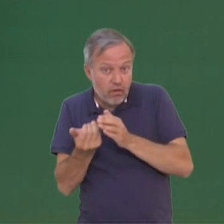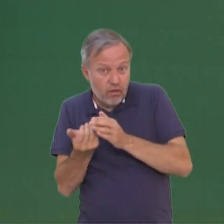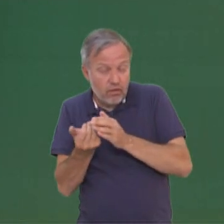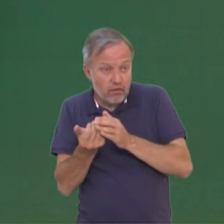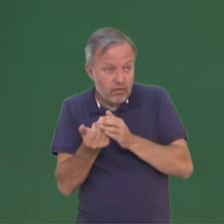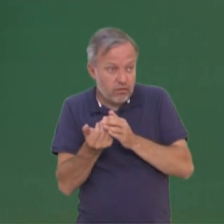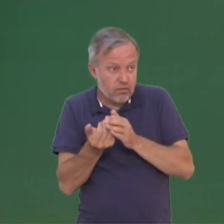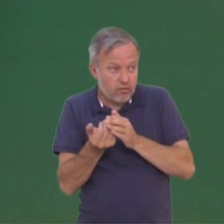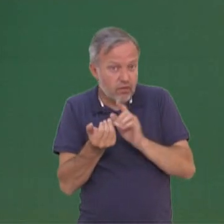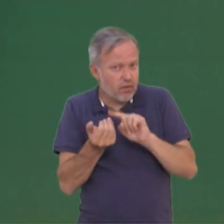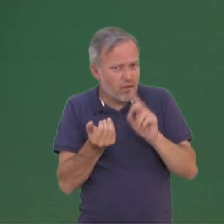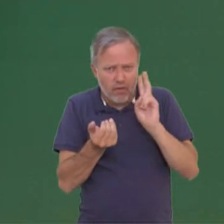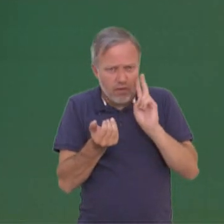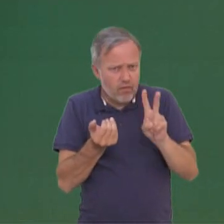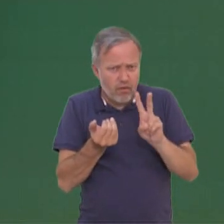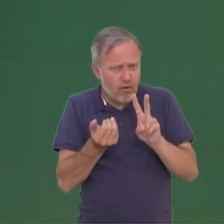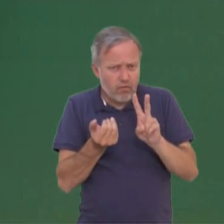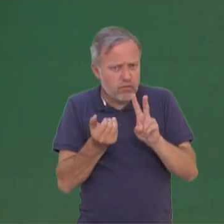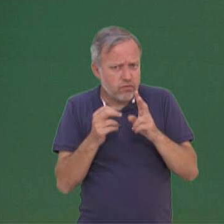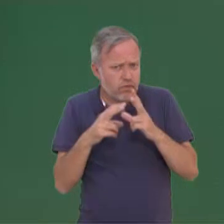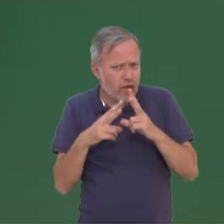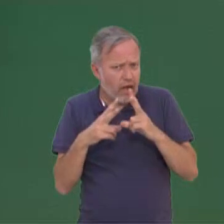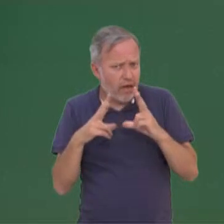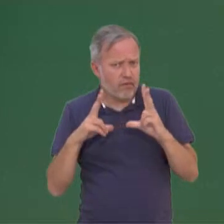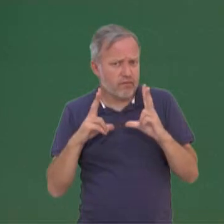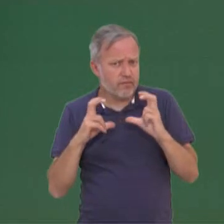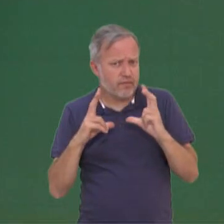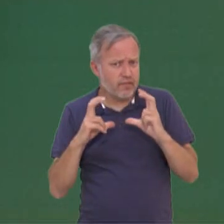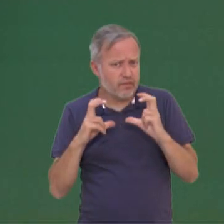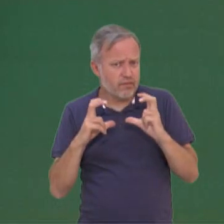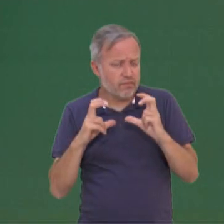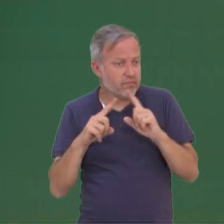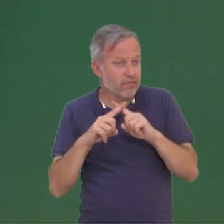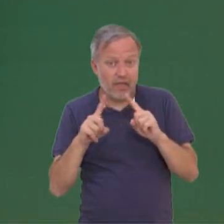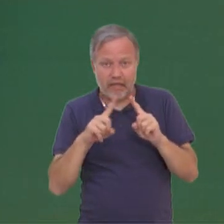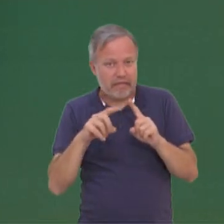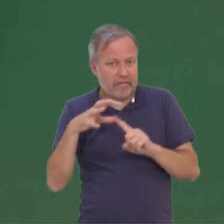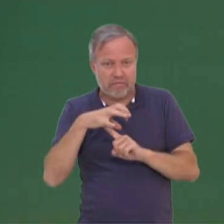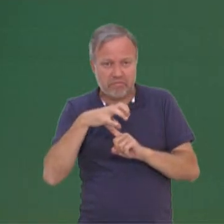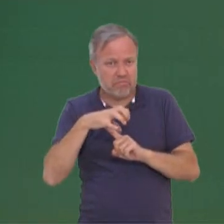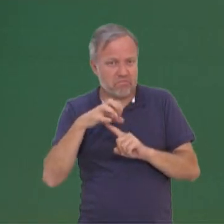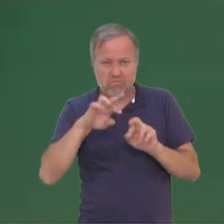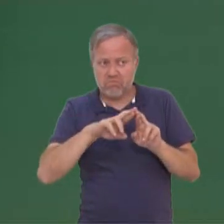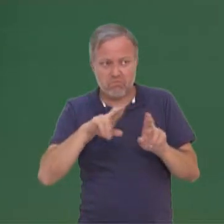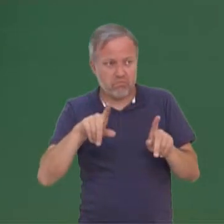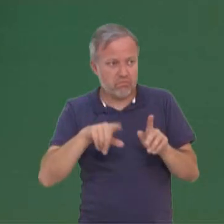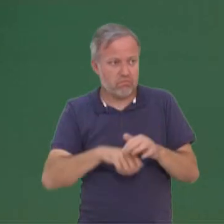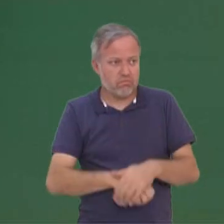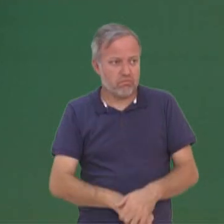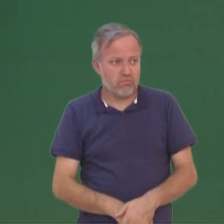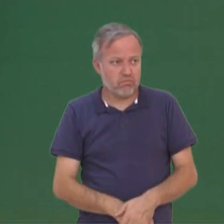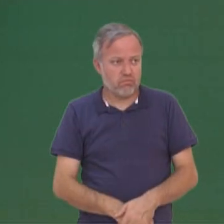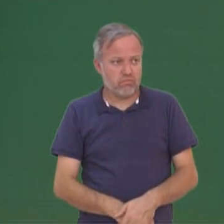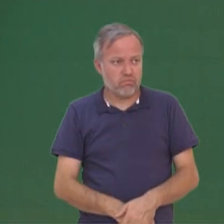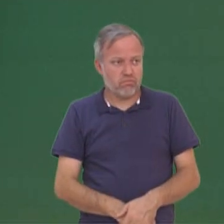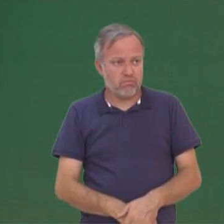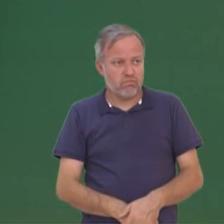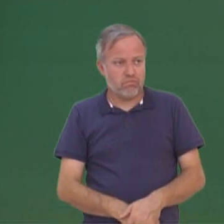gente viu na aula de vírus, né? Ciclo lítico dos vírus, nada a ver com fungos. Ah, só sobrou a letra E,